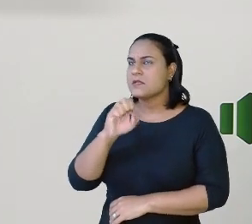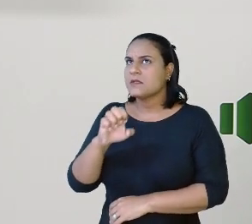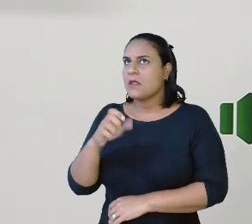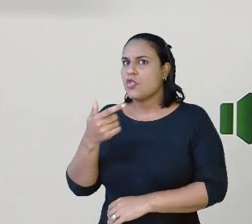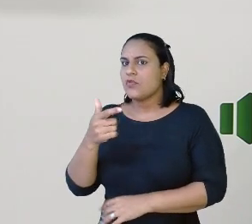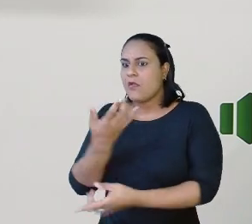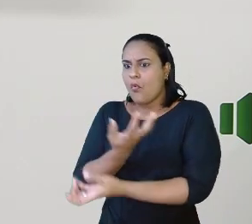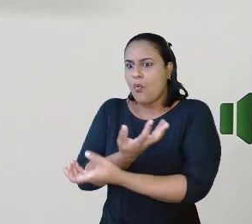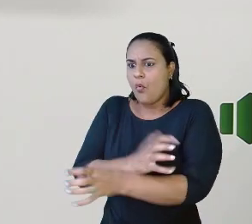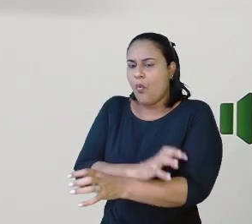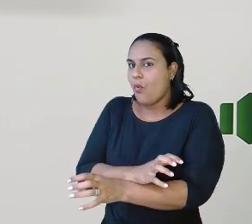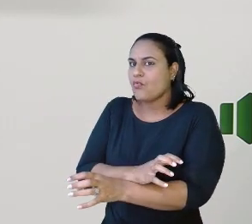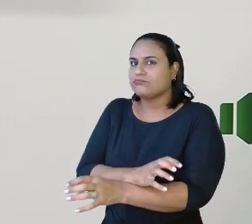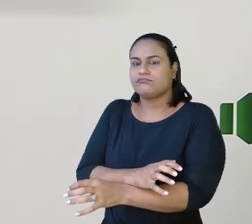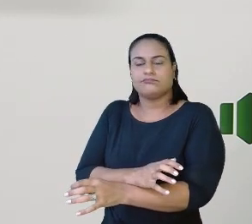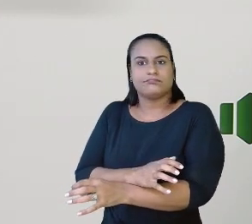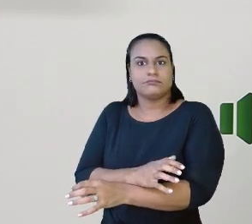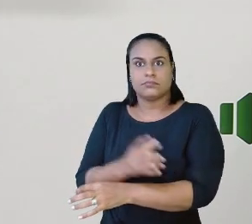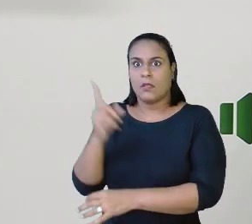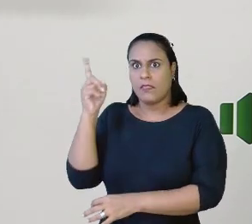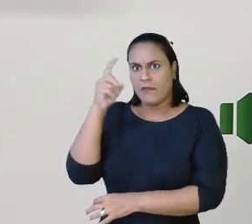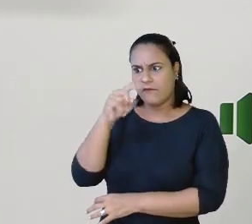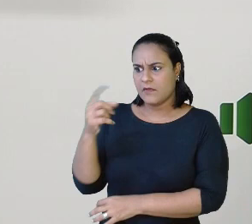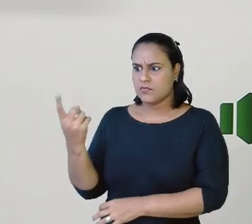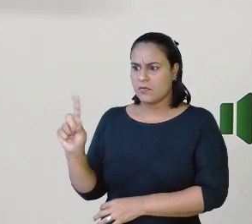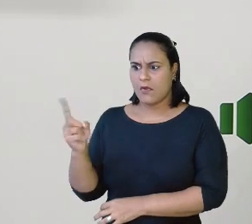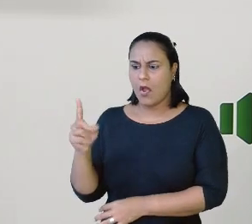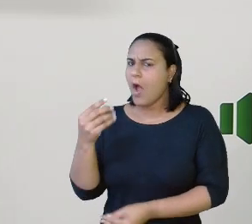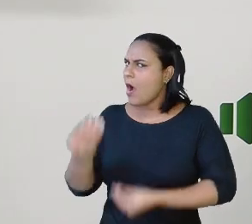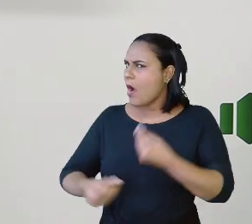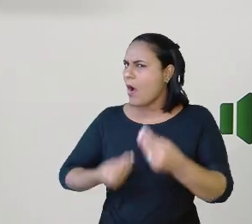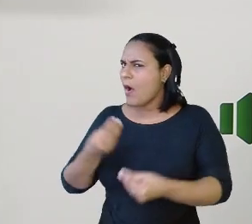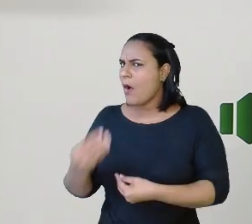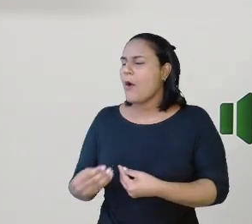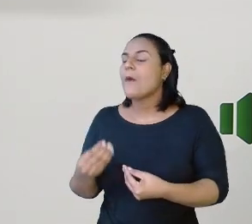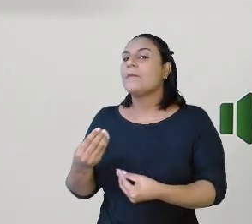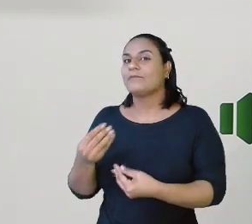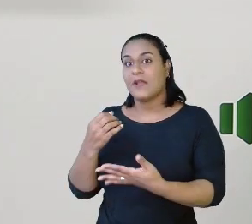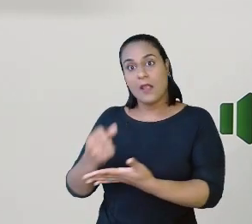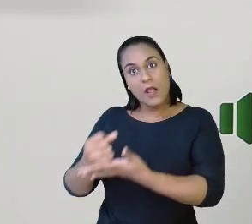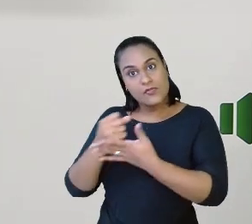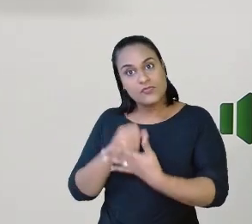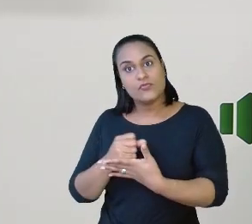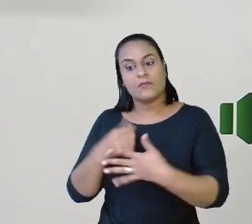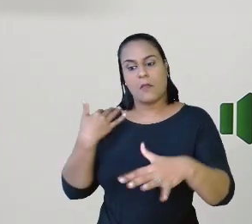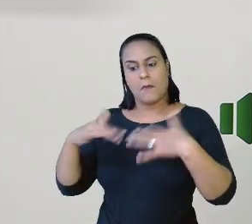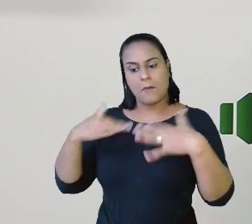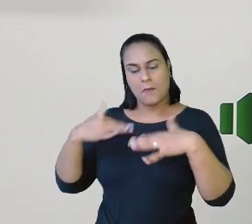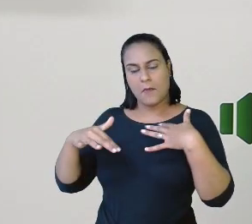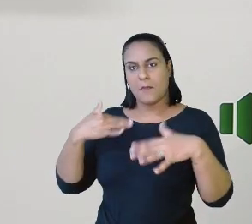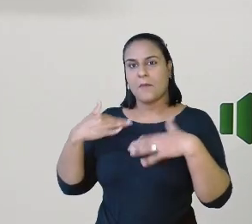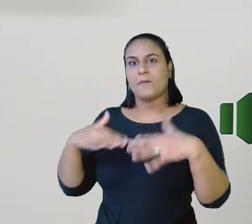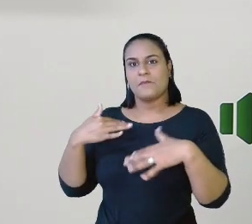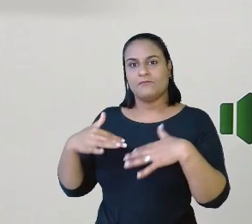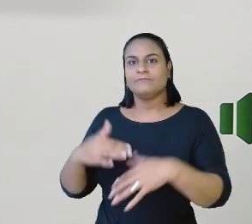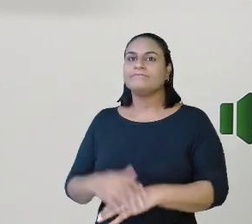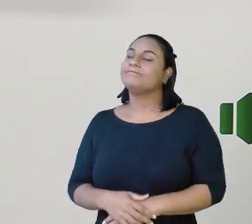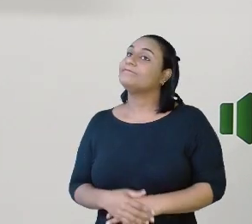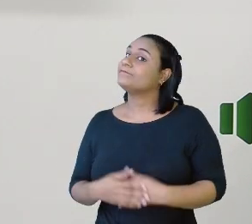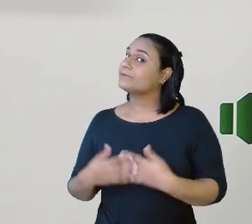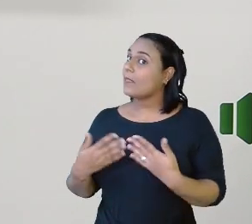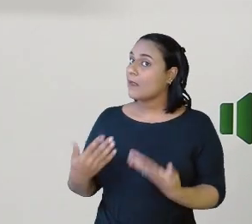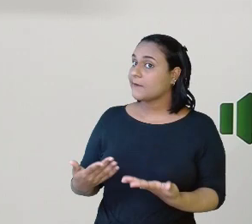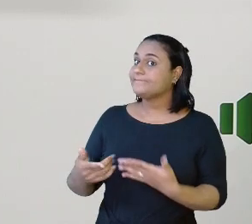locomover sem os ossos, sem os esqueletos. Eles auxiliam nesse processo nosso de locomoção. Claro que eles